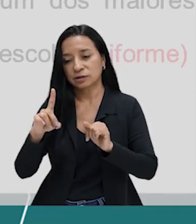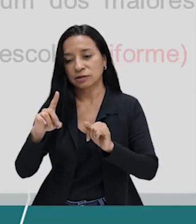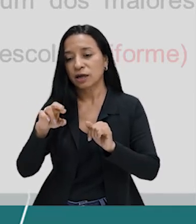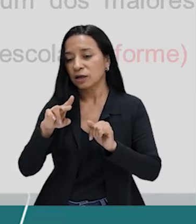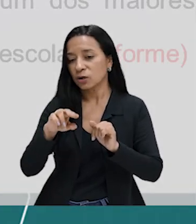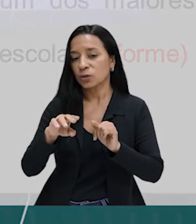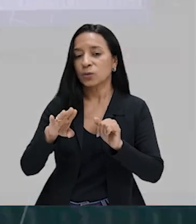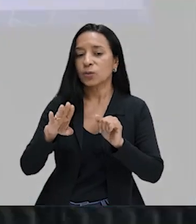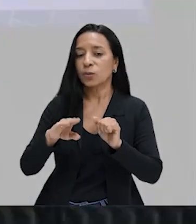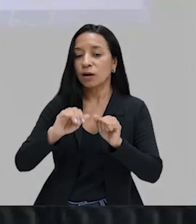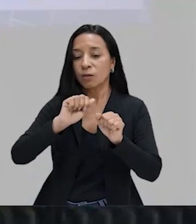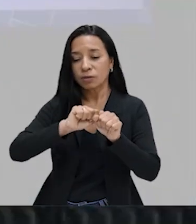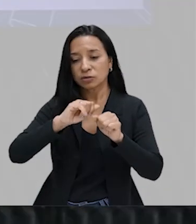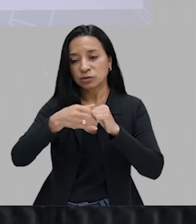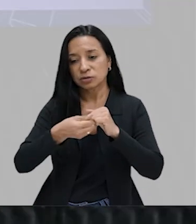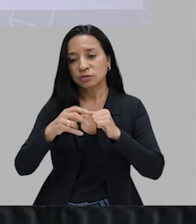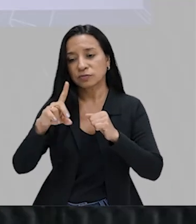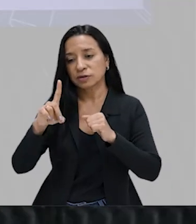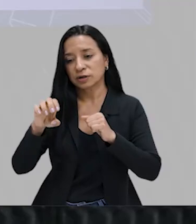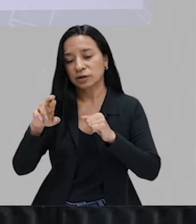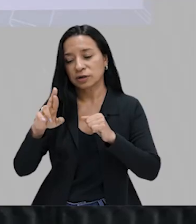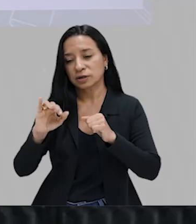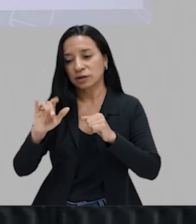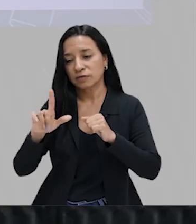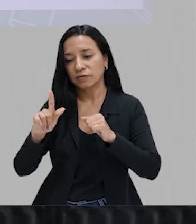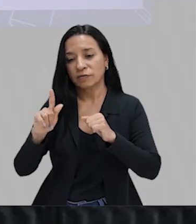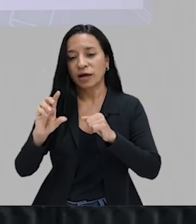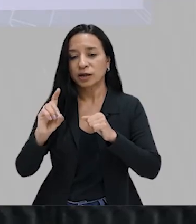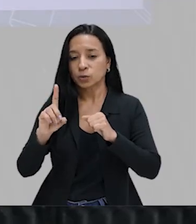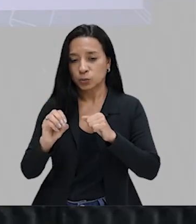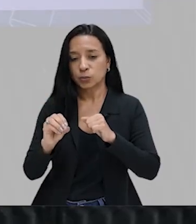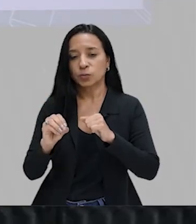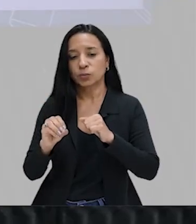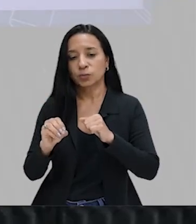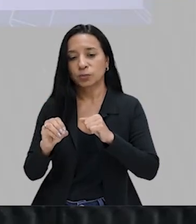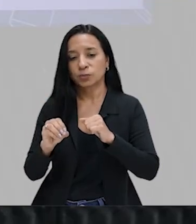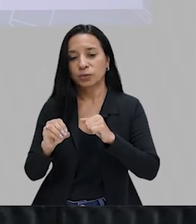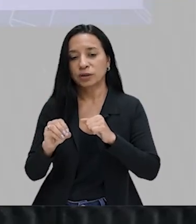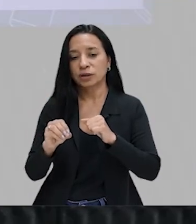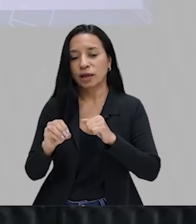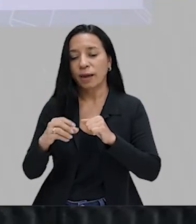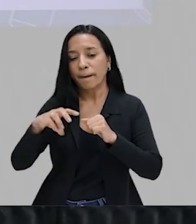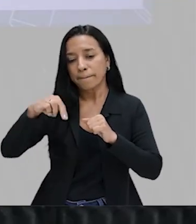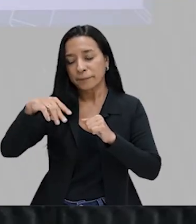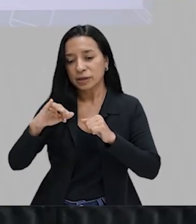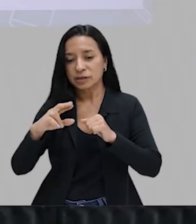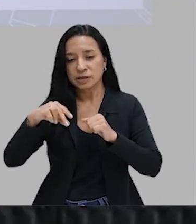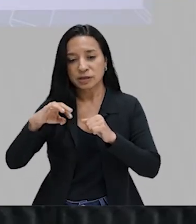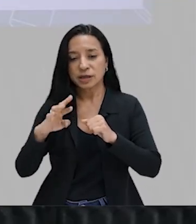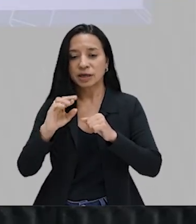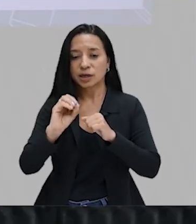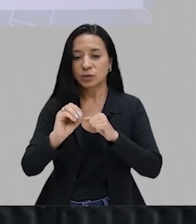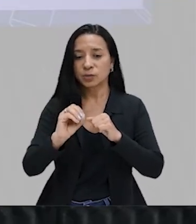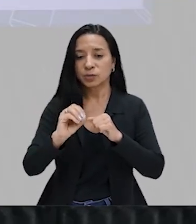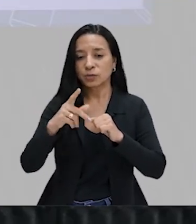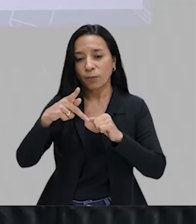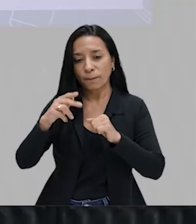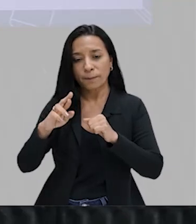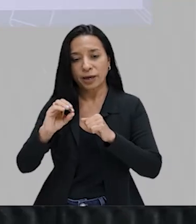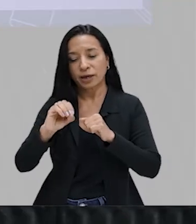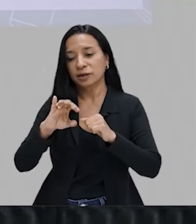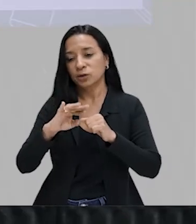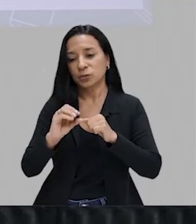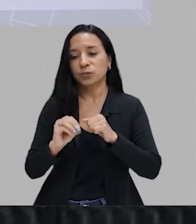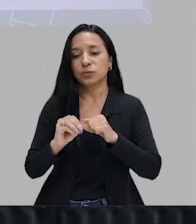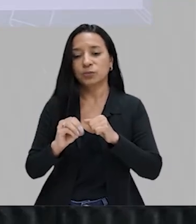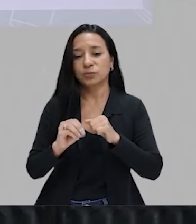ideia, né, do local. E menina bonita é biforme, porque eu tenho uma forma para o masculino e uma forma